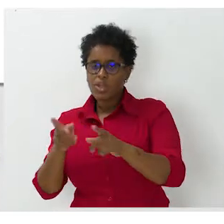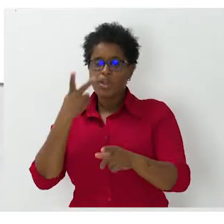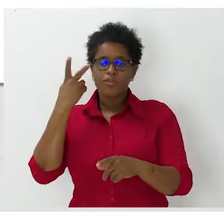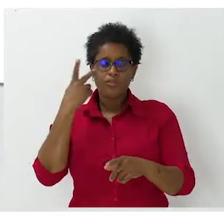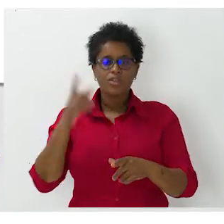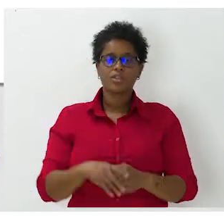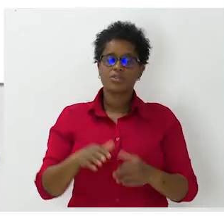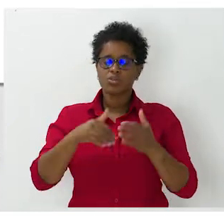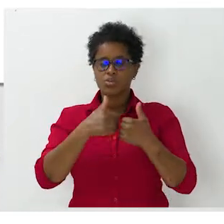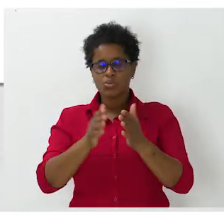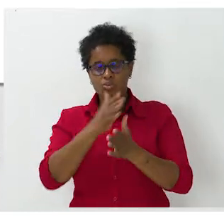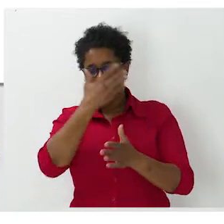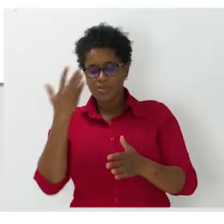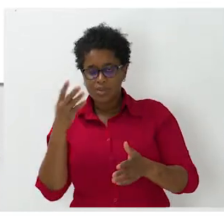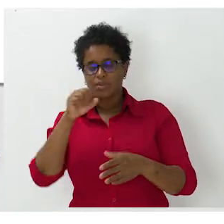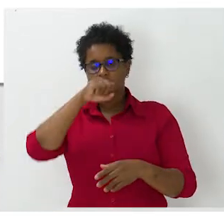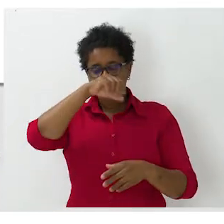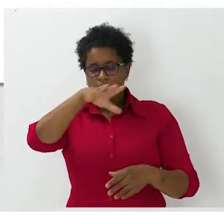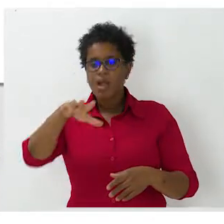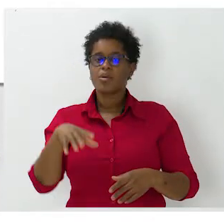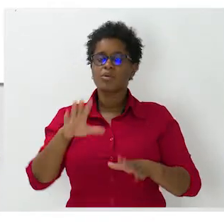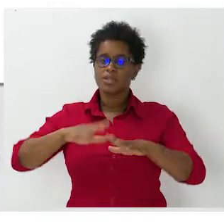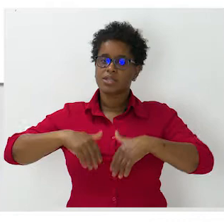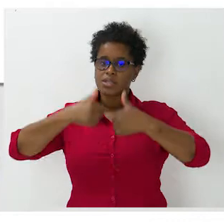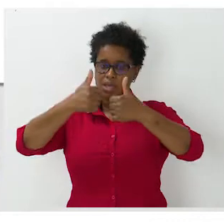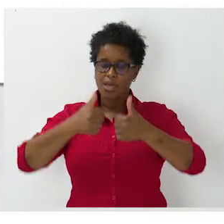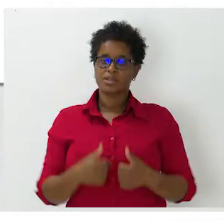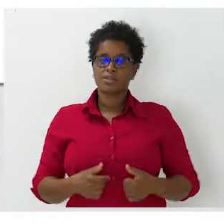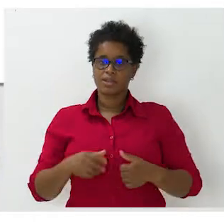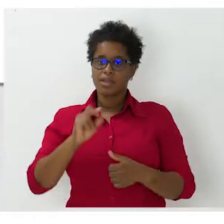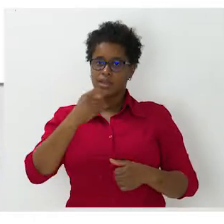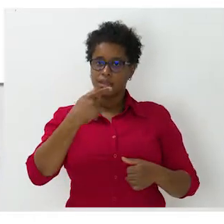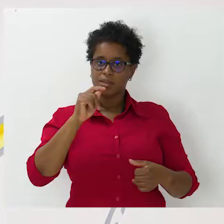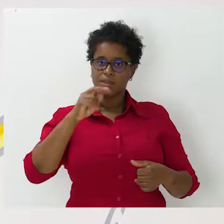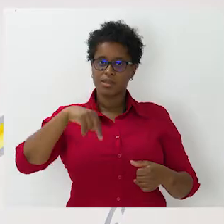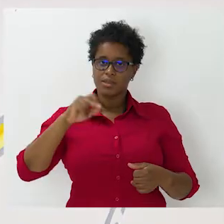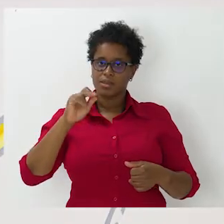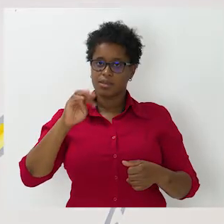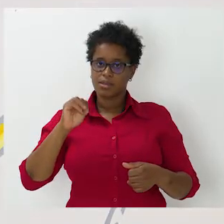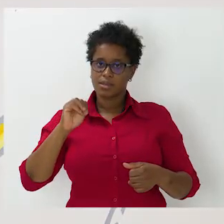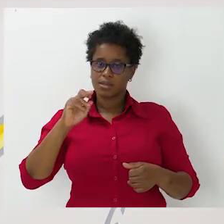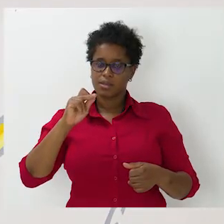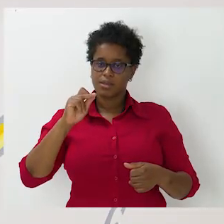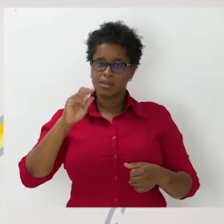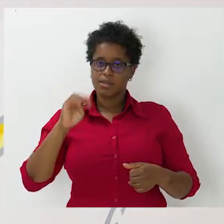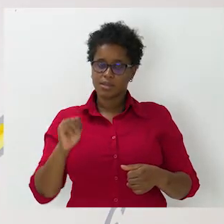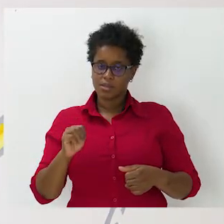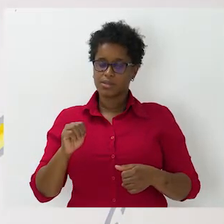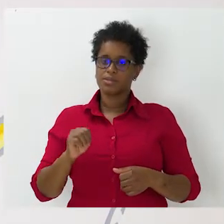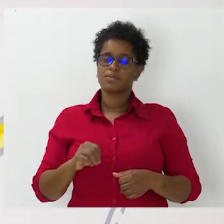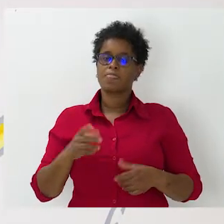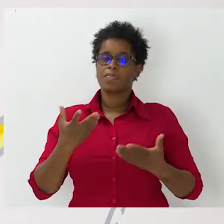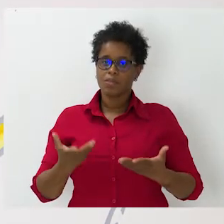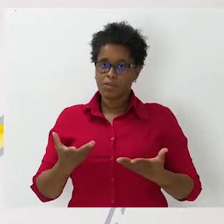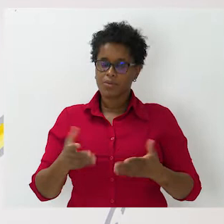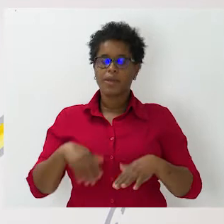vida cotidiana do campo e da cidade em Atenas. Posto